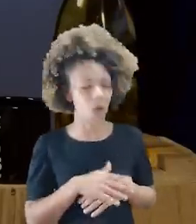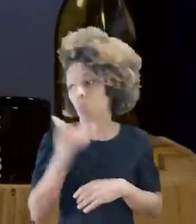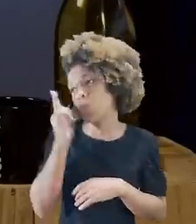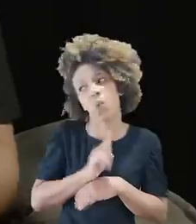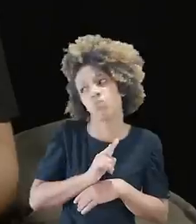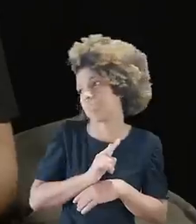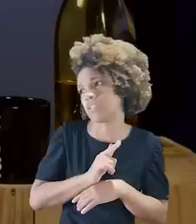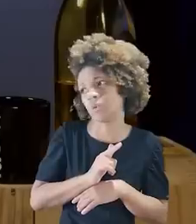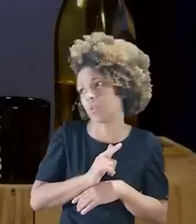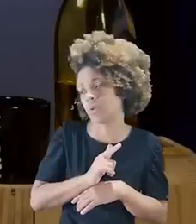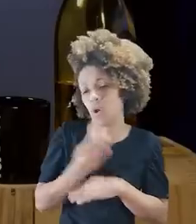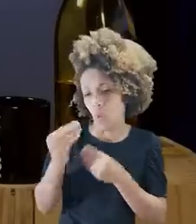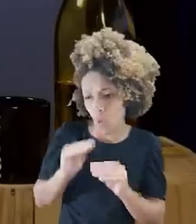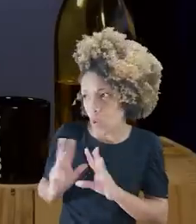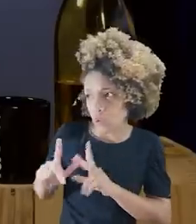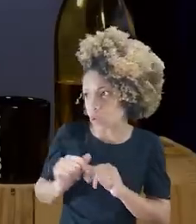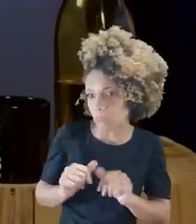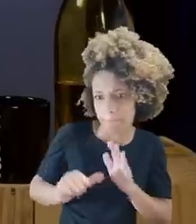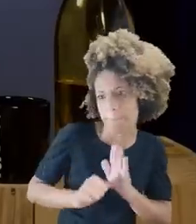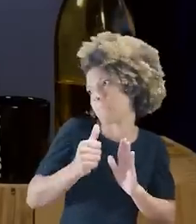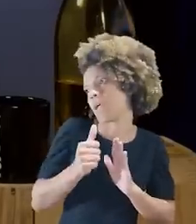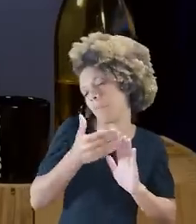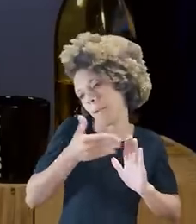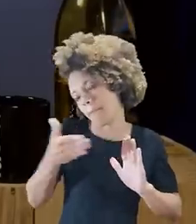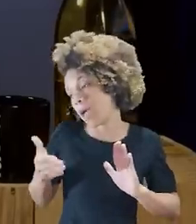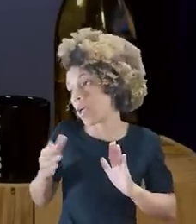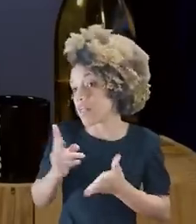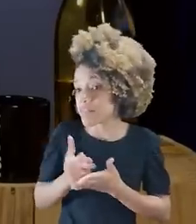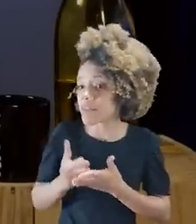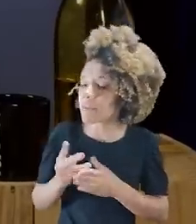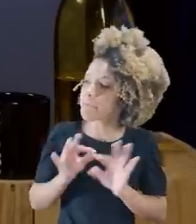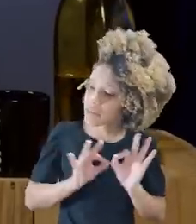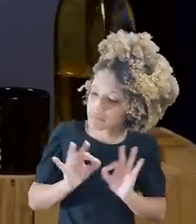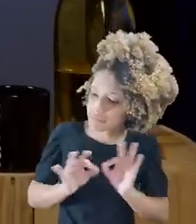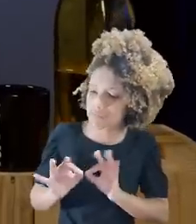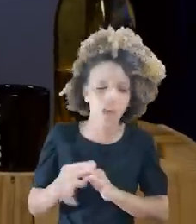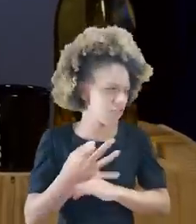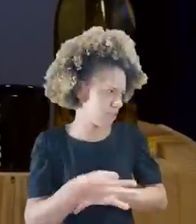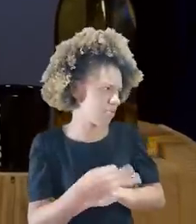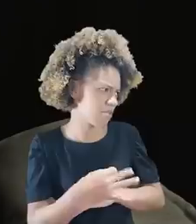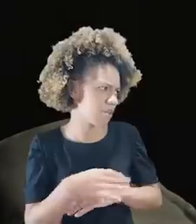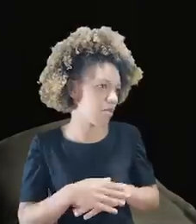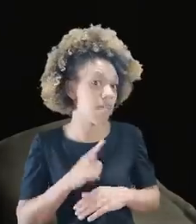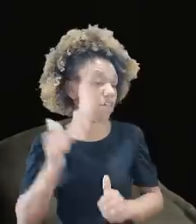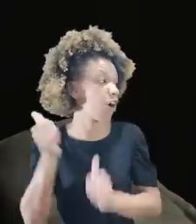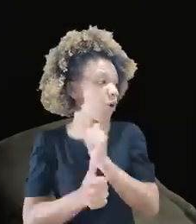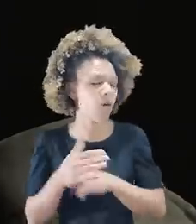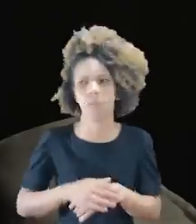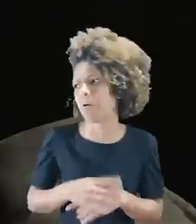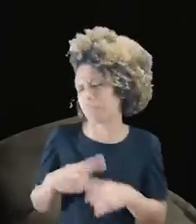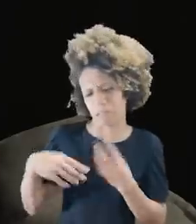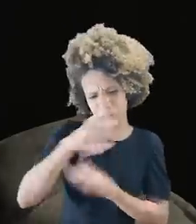sabe certo eu não consigo e colocar tudo isso em primeiro então eu fico sempre Deixando as minhas minha vida aqui tá